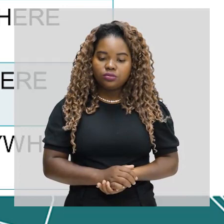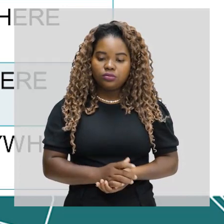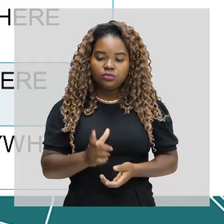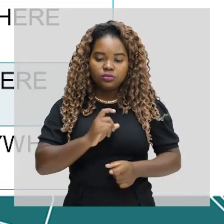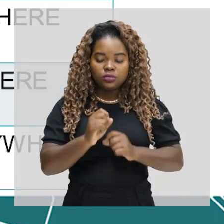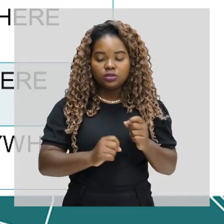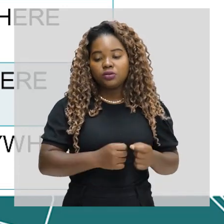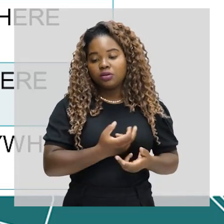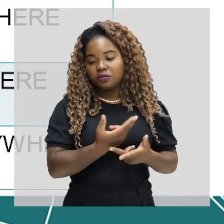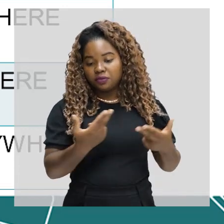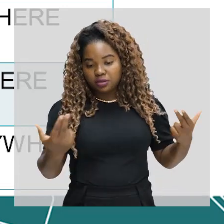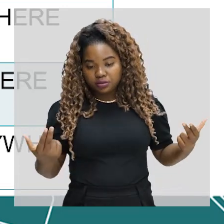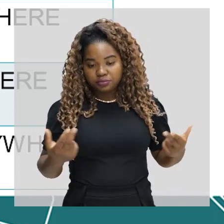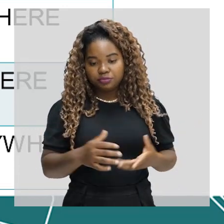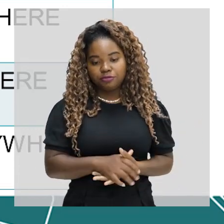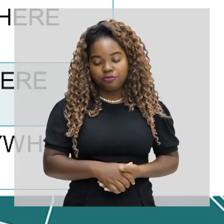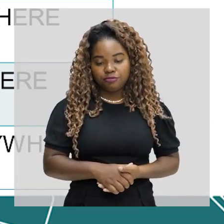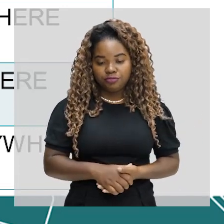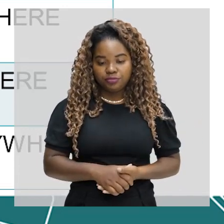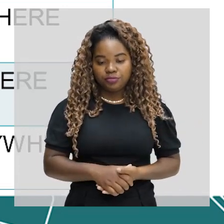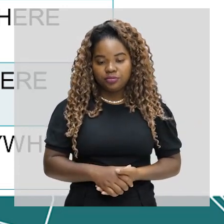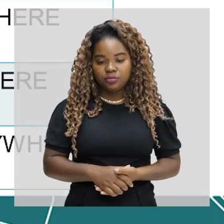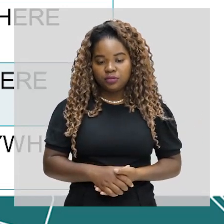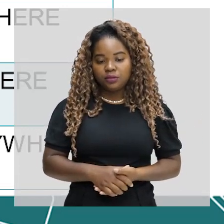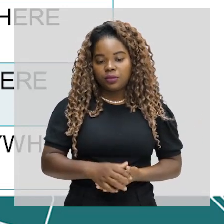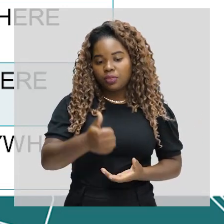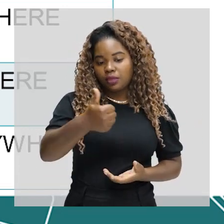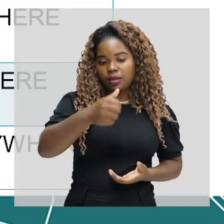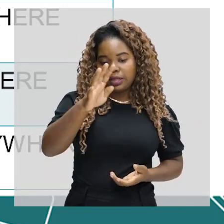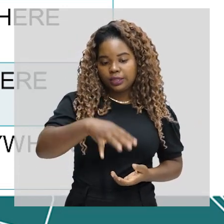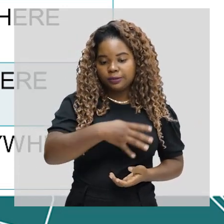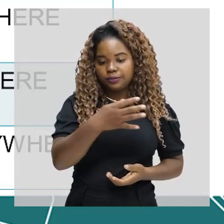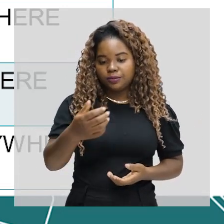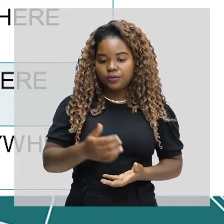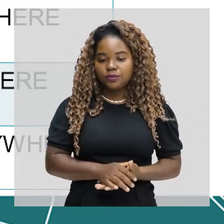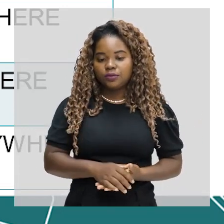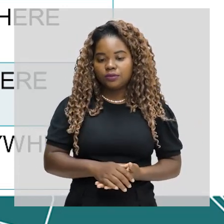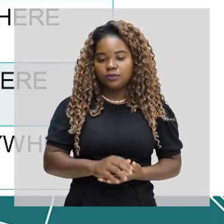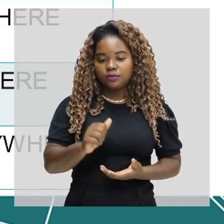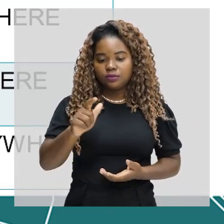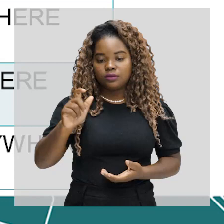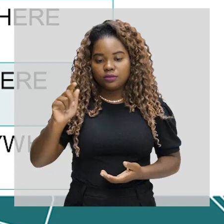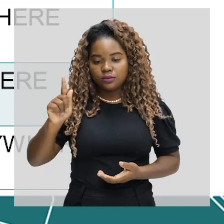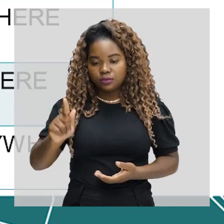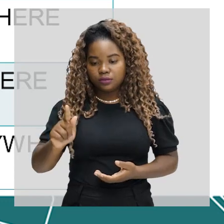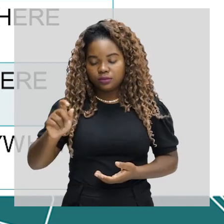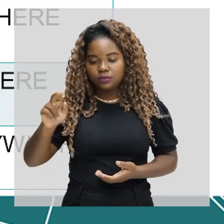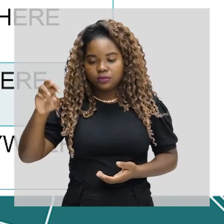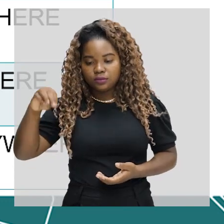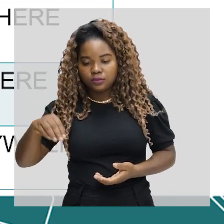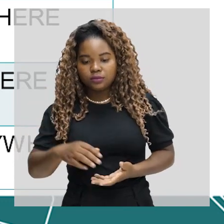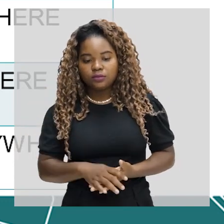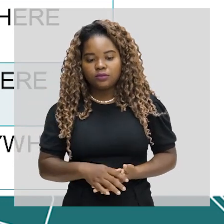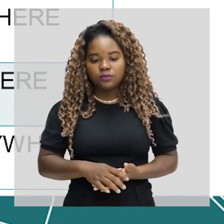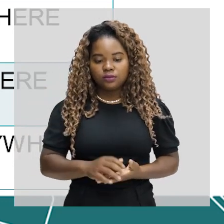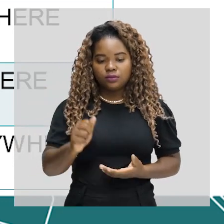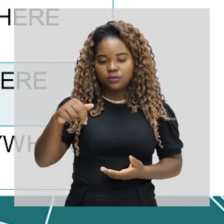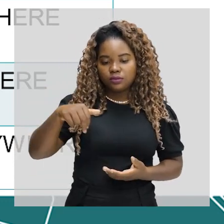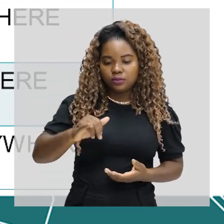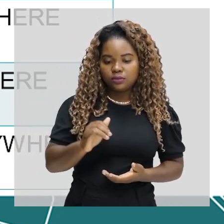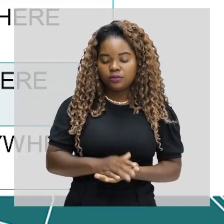criar derivações a partir do pronome. Some significa algum, alguma. Any,